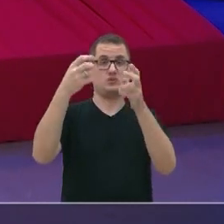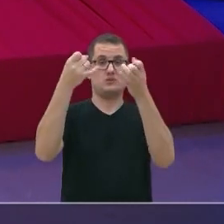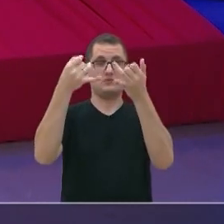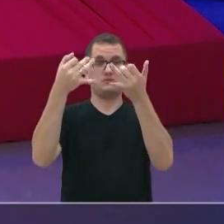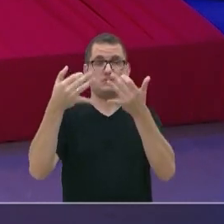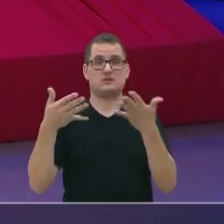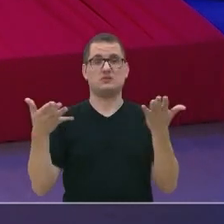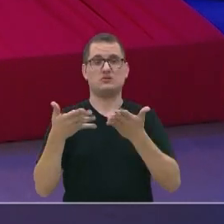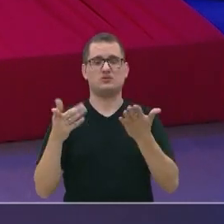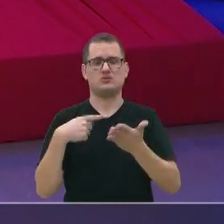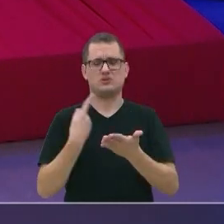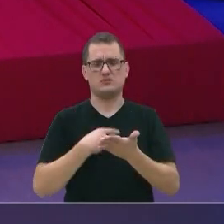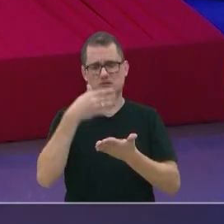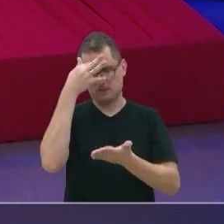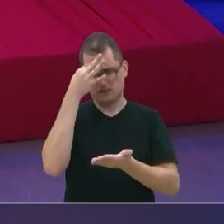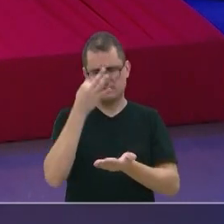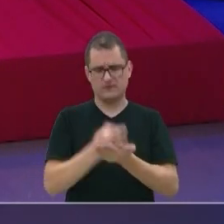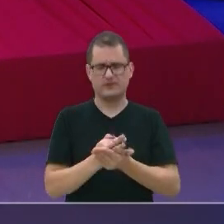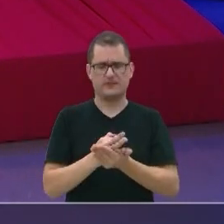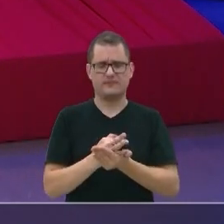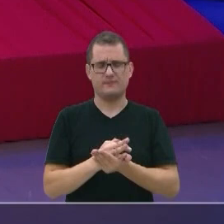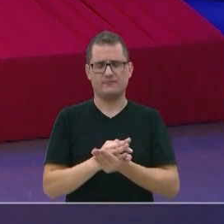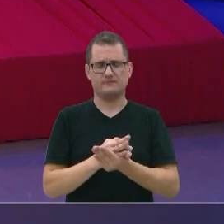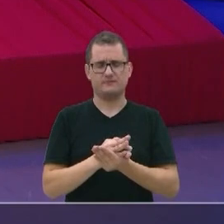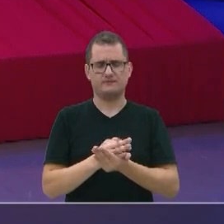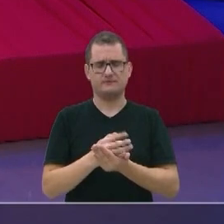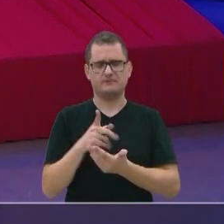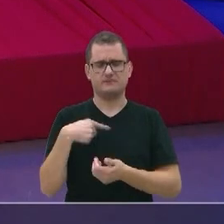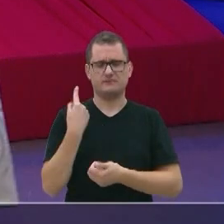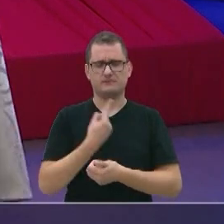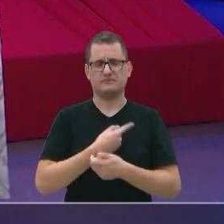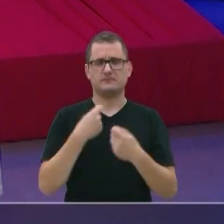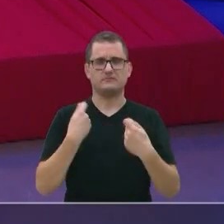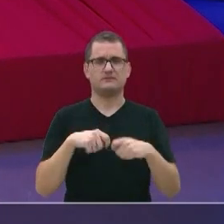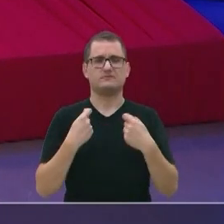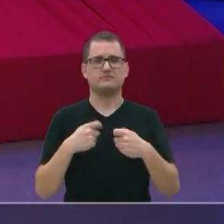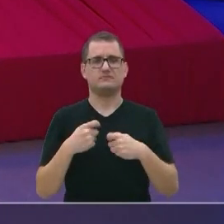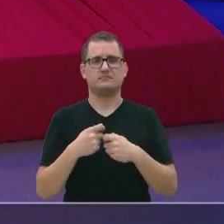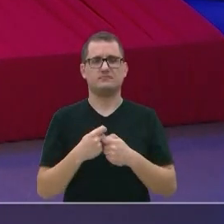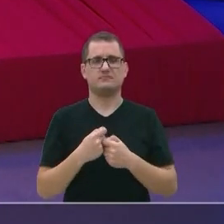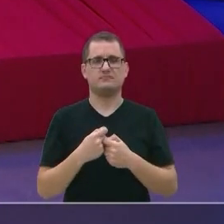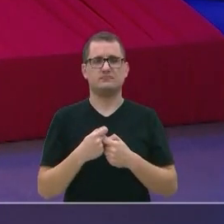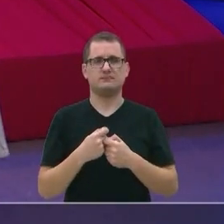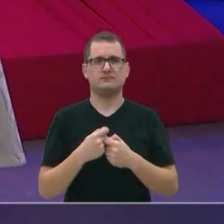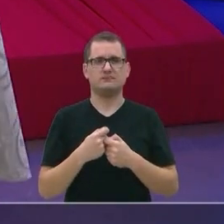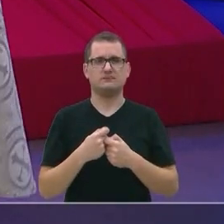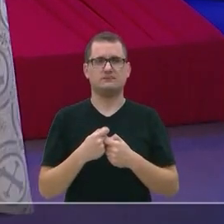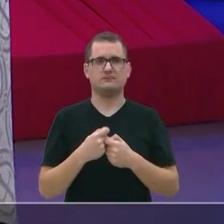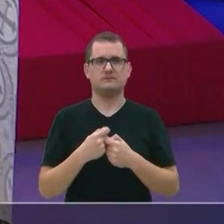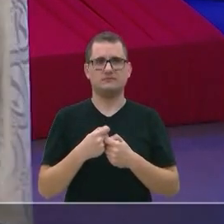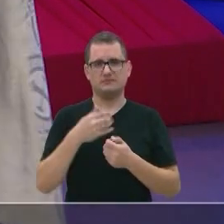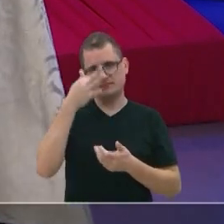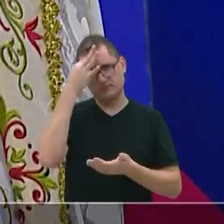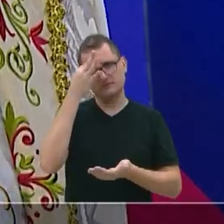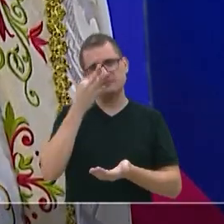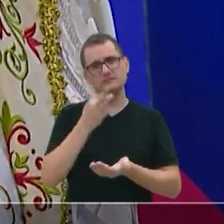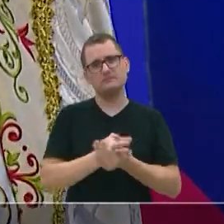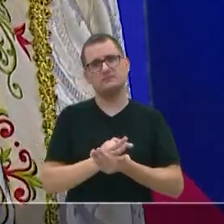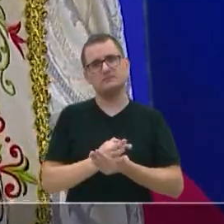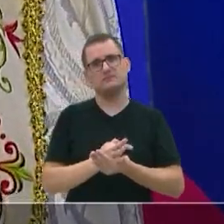nossa fé ser abastecida, como nós já falamos hoje. Porque